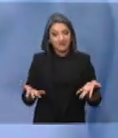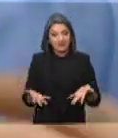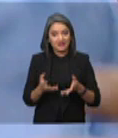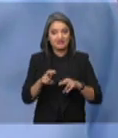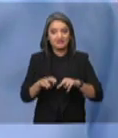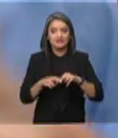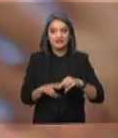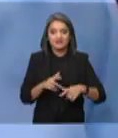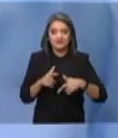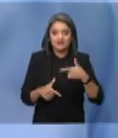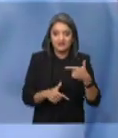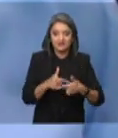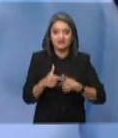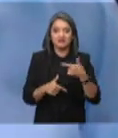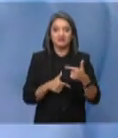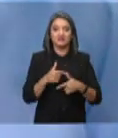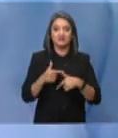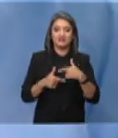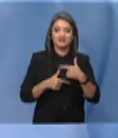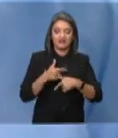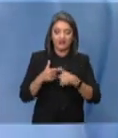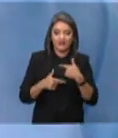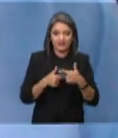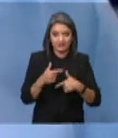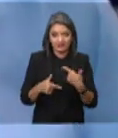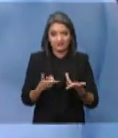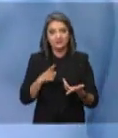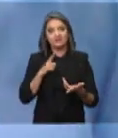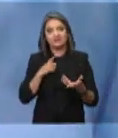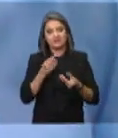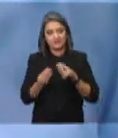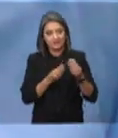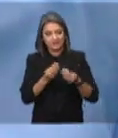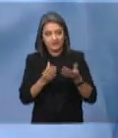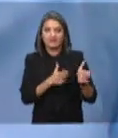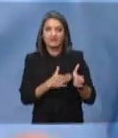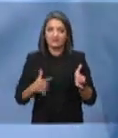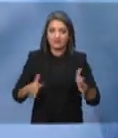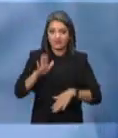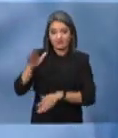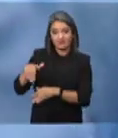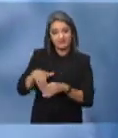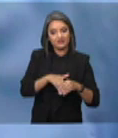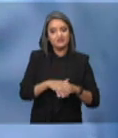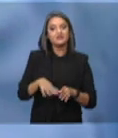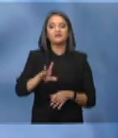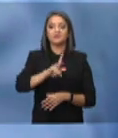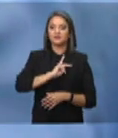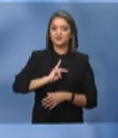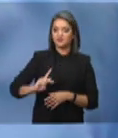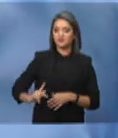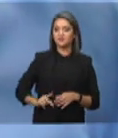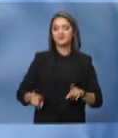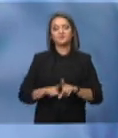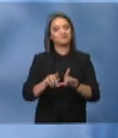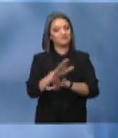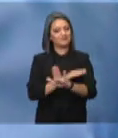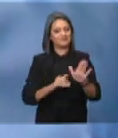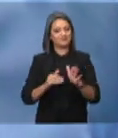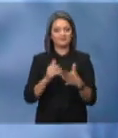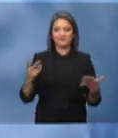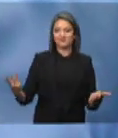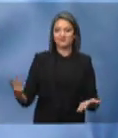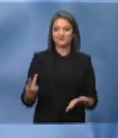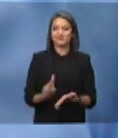na condução dos resultados da eleição presidencial e de todo o que aconteceu